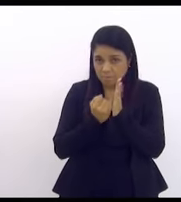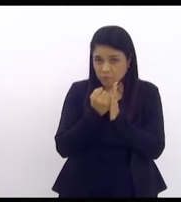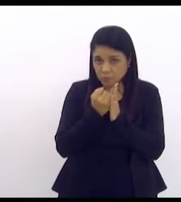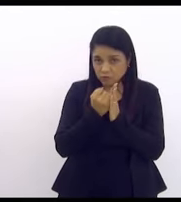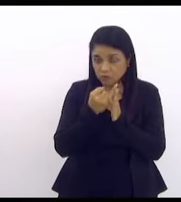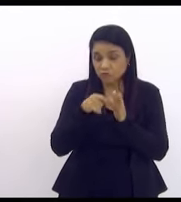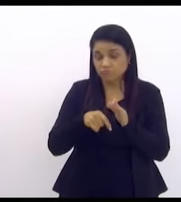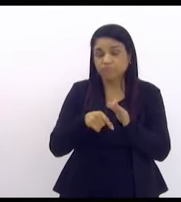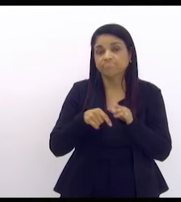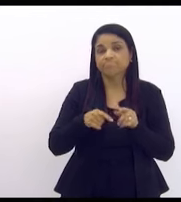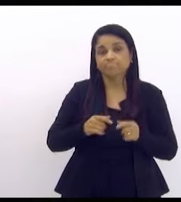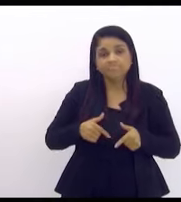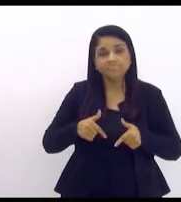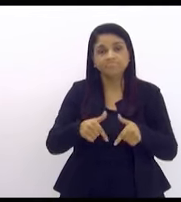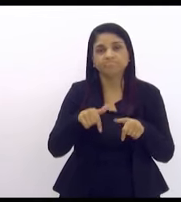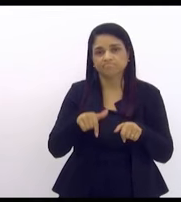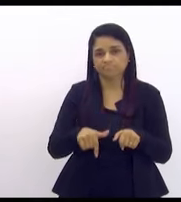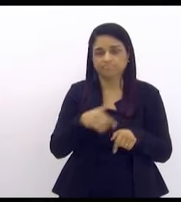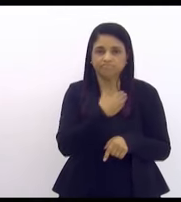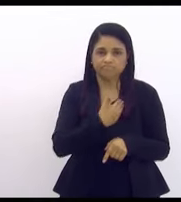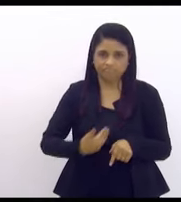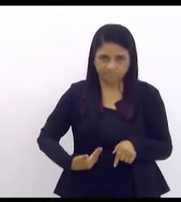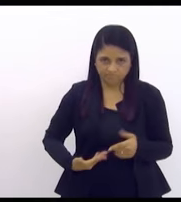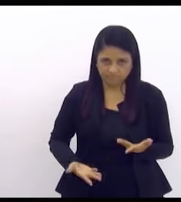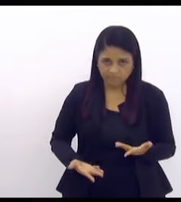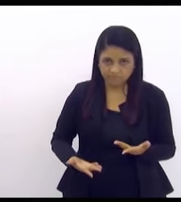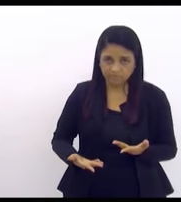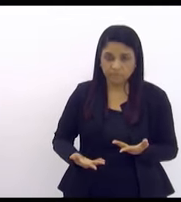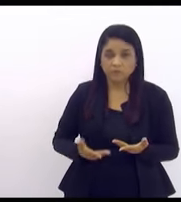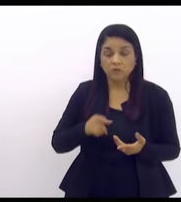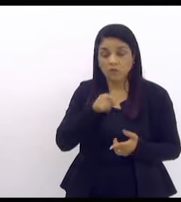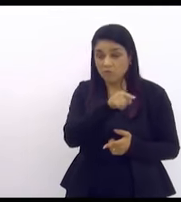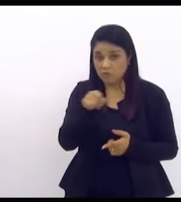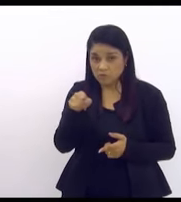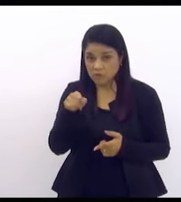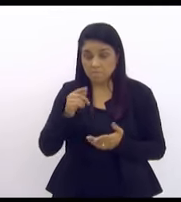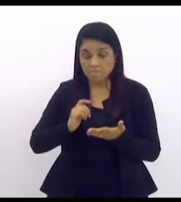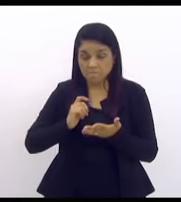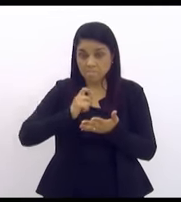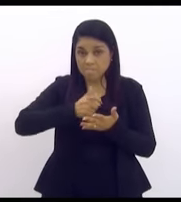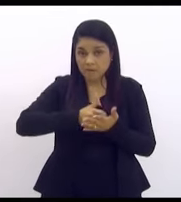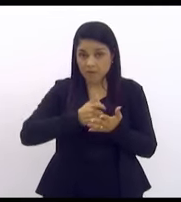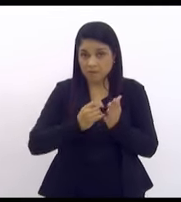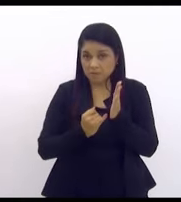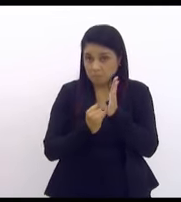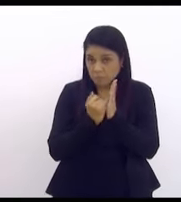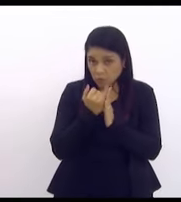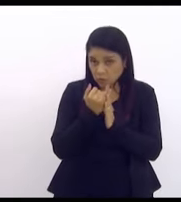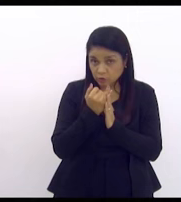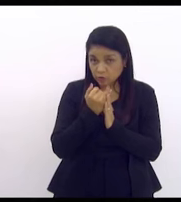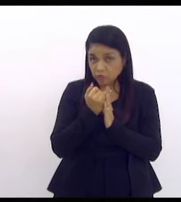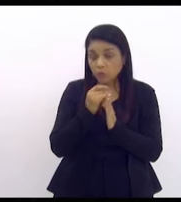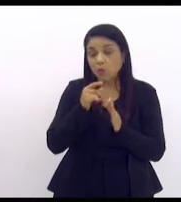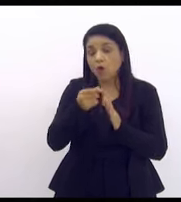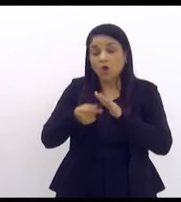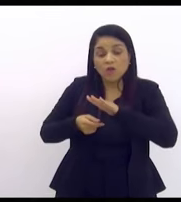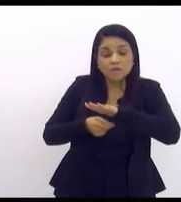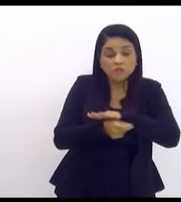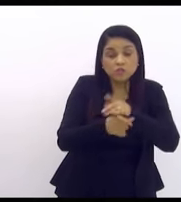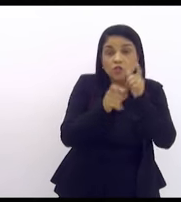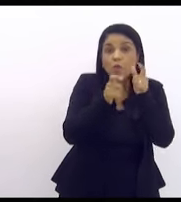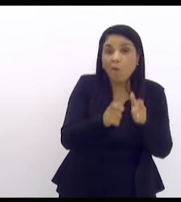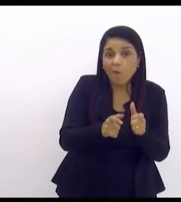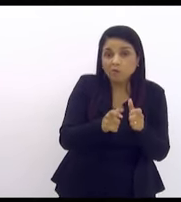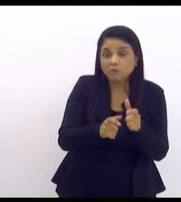pública funcionando. Então, é para você entender que é onde você paga o seu imposto, o dinheiro que você paga, aonde vai ser feito o investimento e